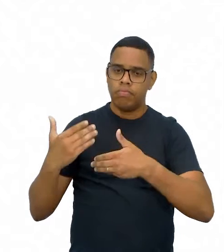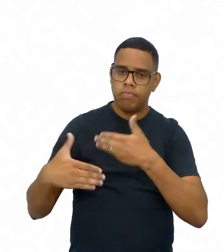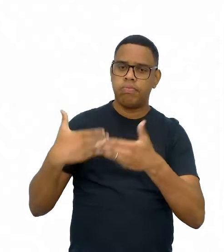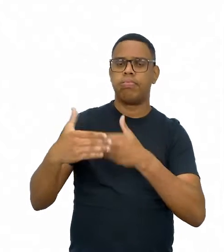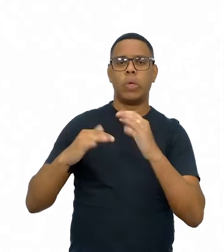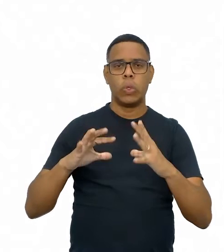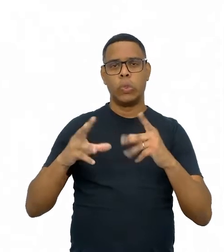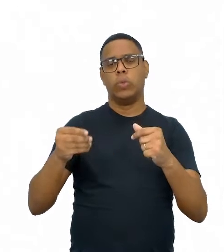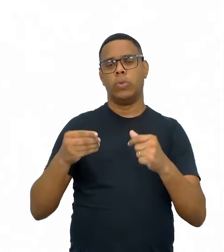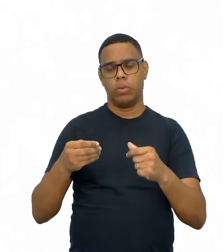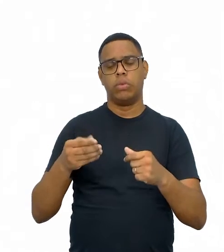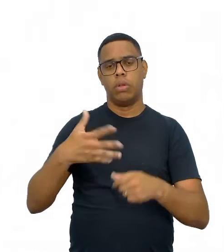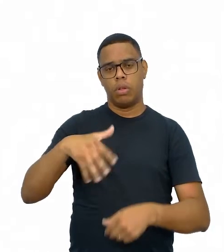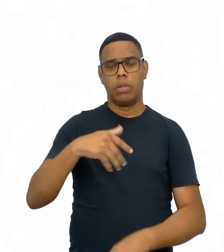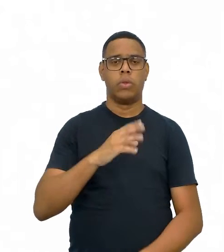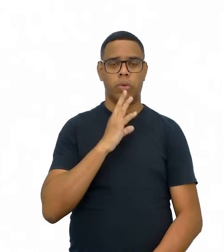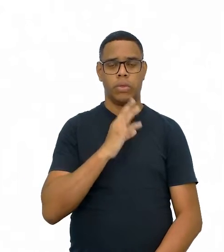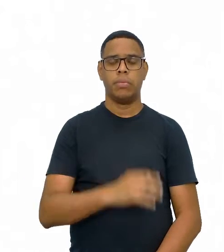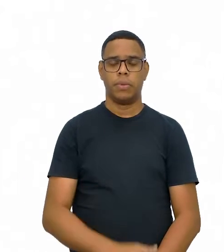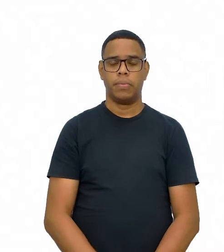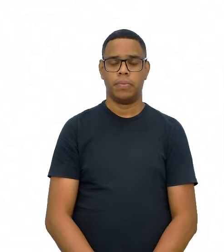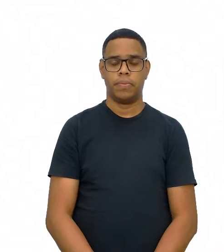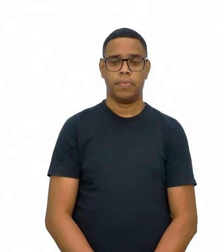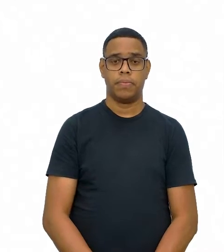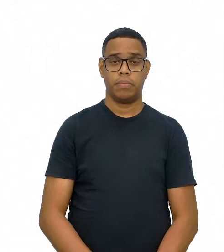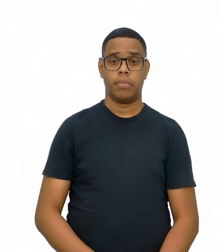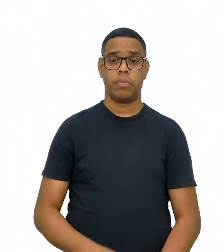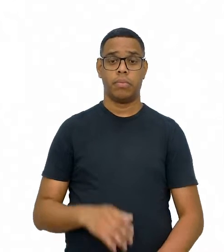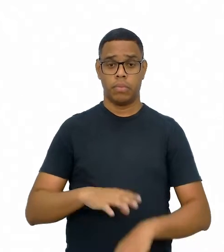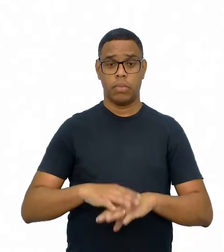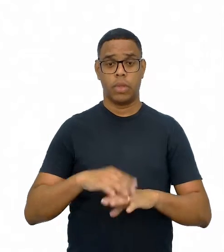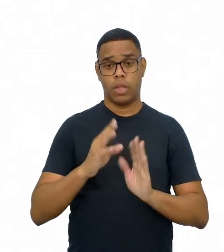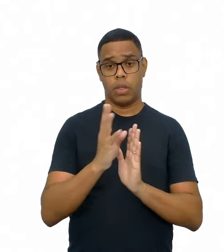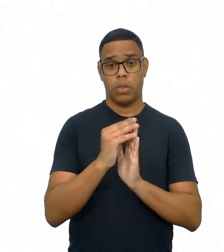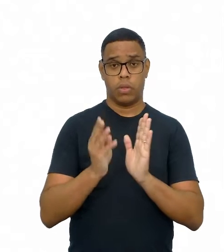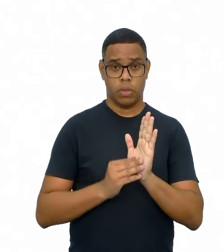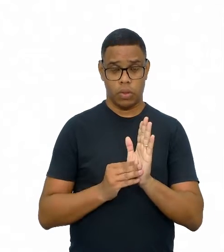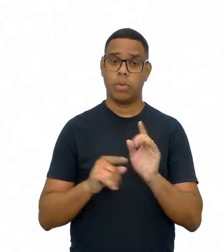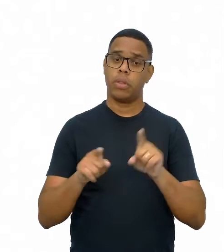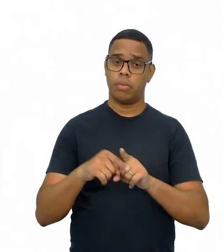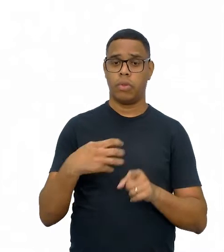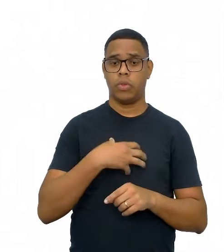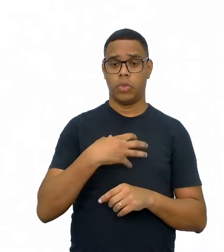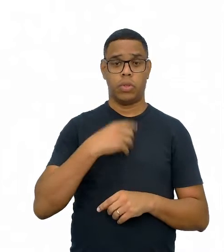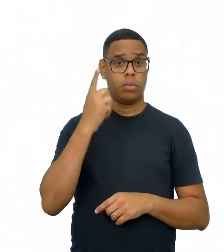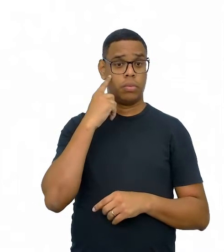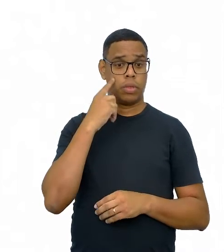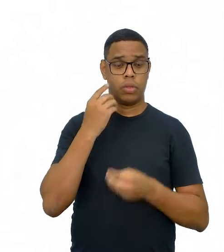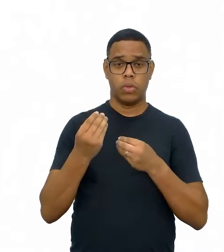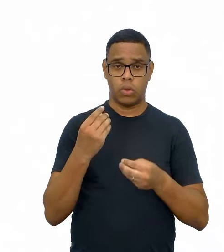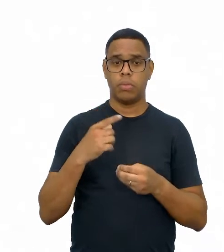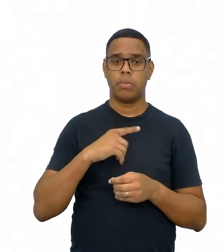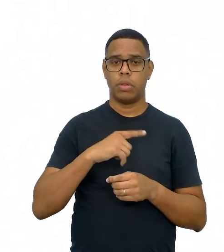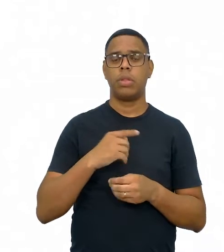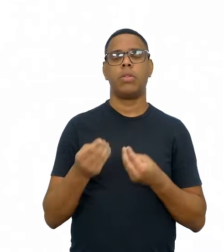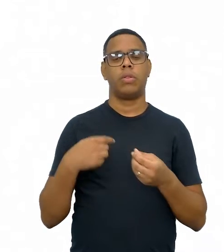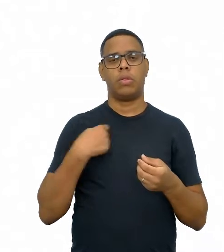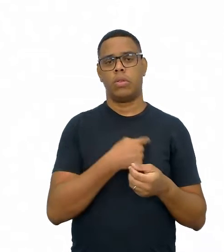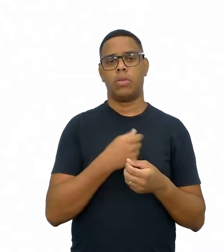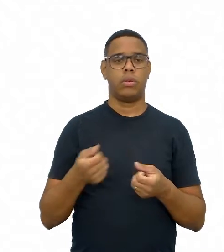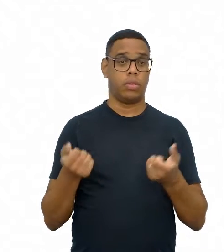avancem em todas as dimensões do conhecimento matemático. São os conteúdos e as formas de pensar, conforme